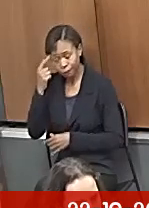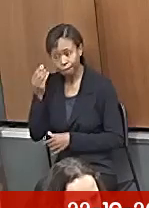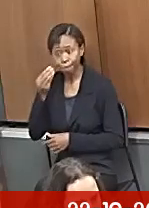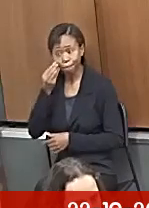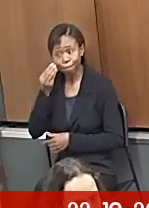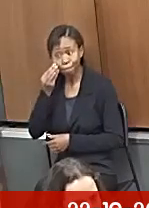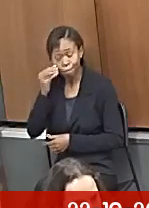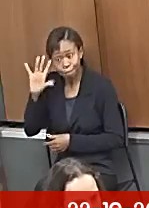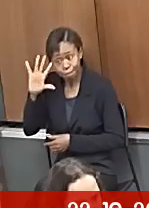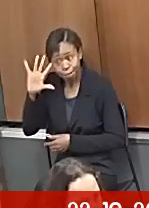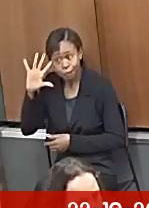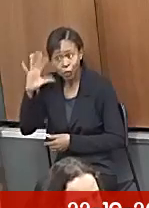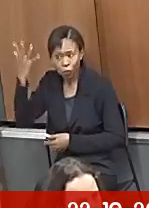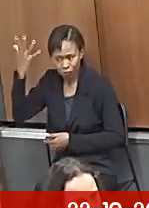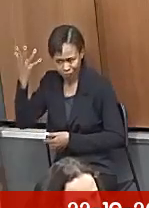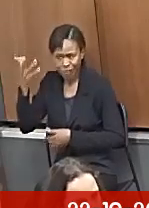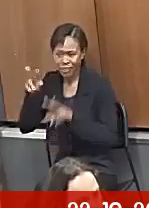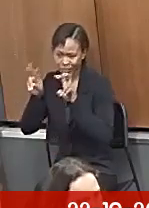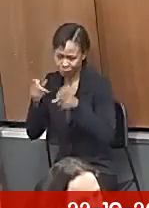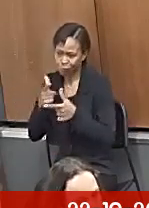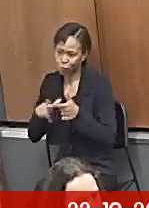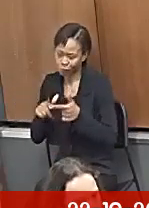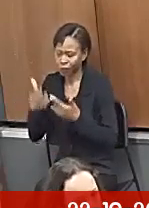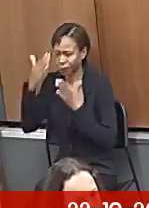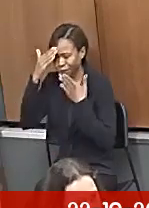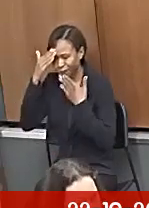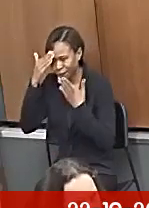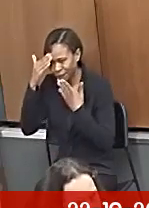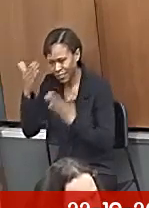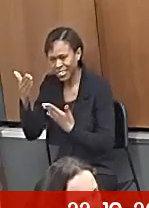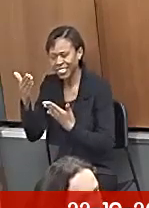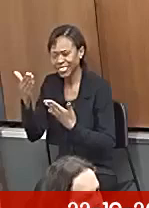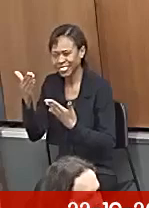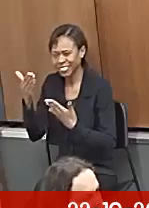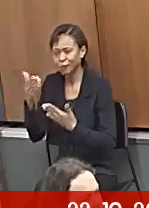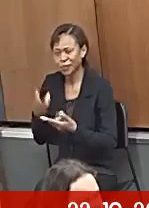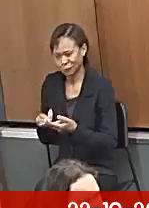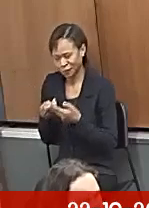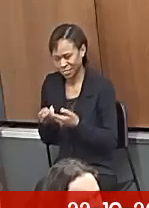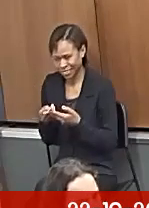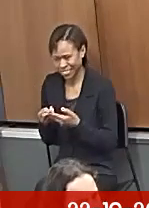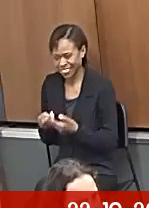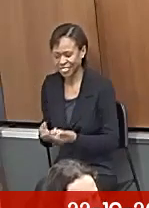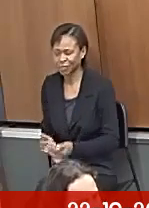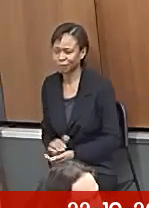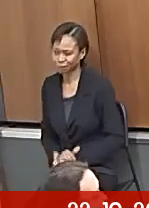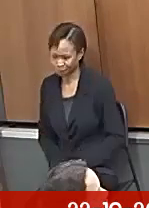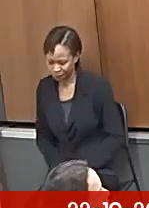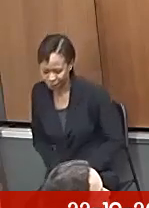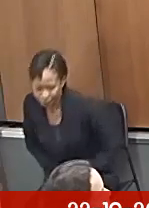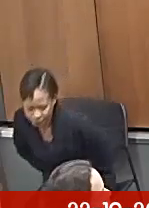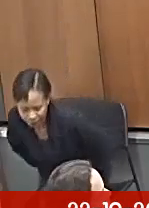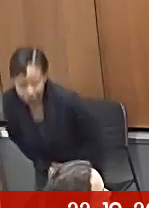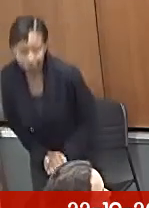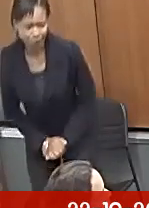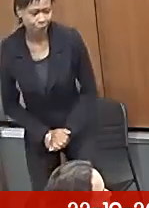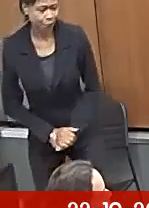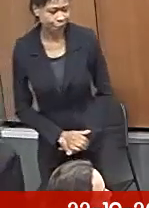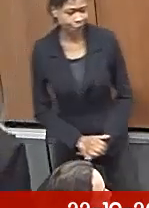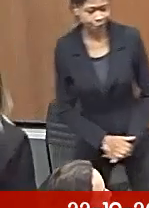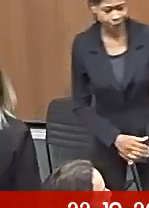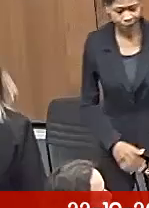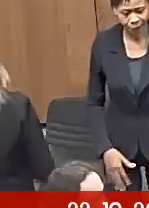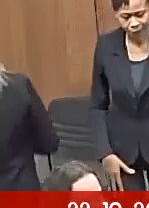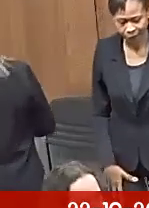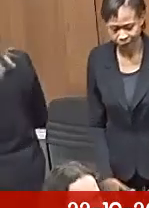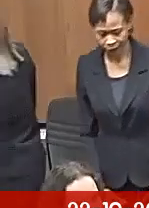resolver essas questões. Então, é isso, gente. Obrigado pela paciência aí. Muito obrigado, doutor Estevão. Te